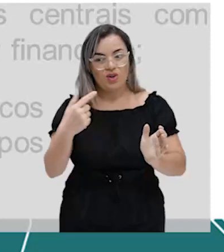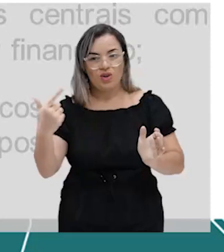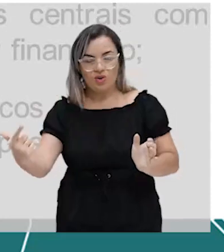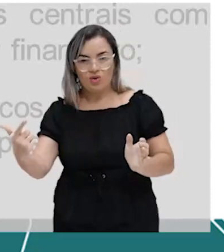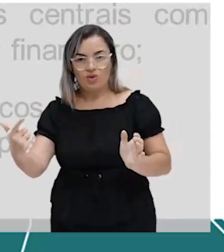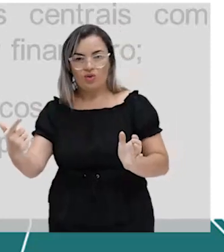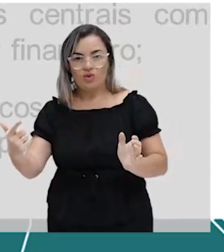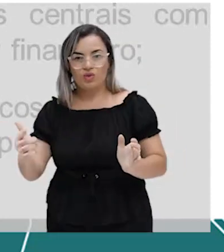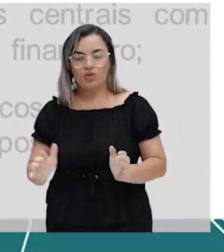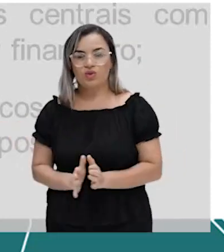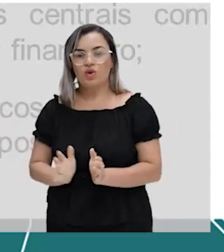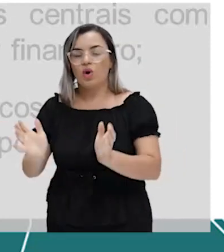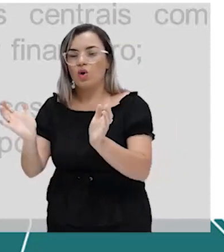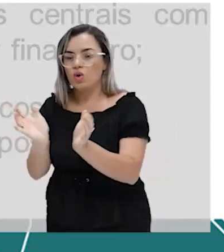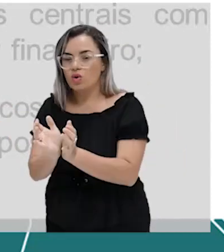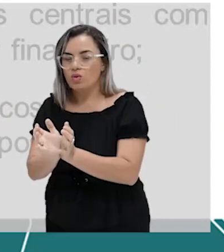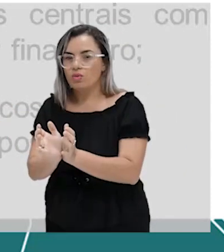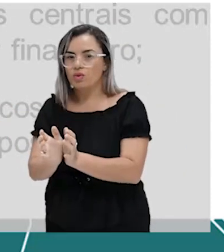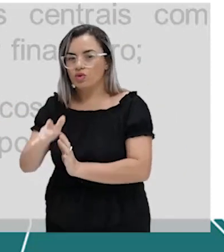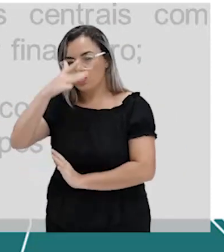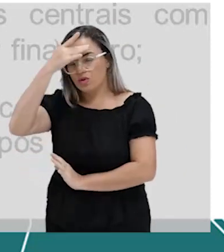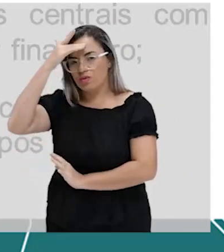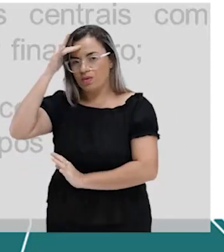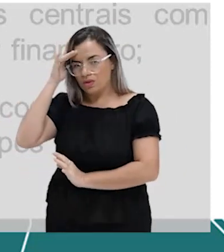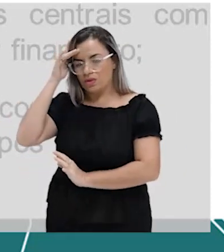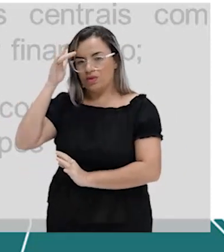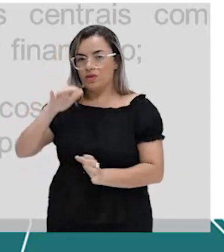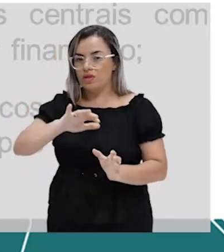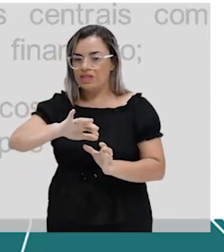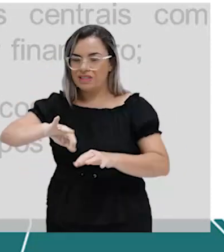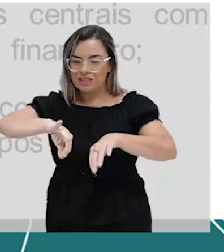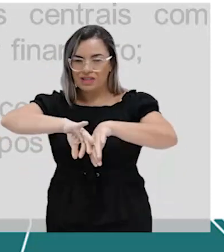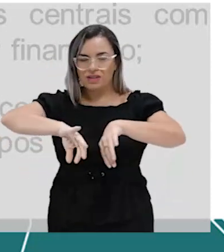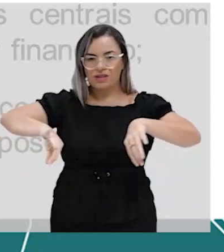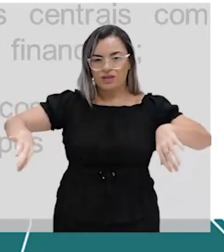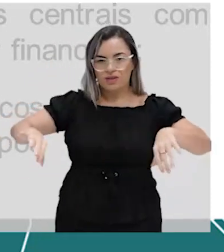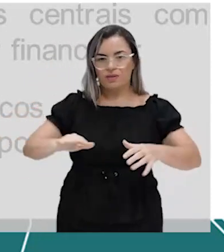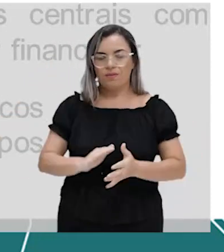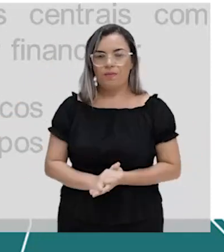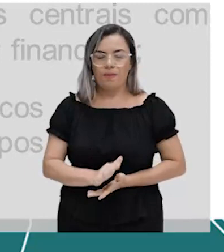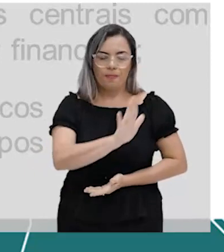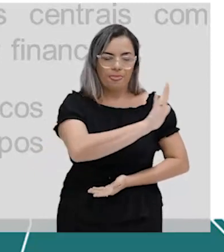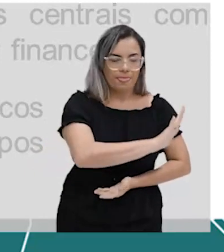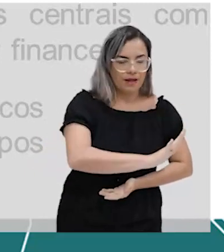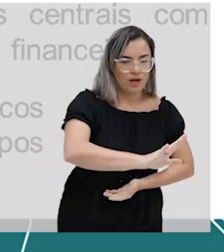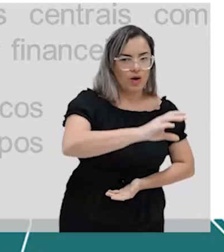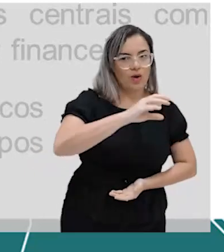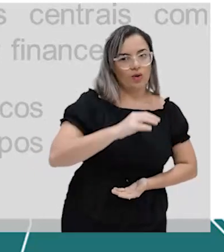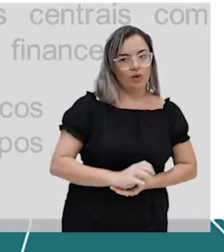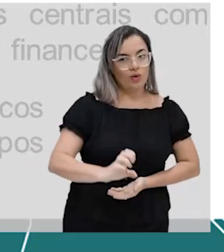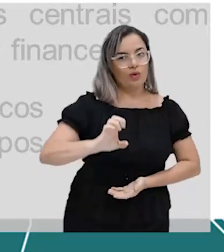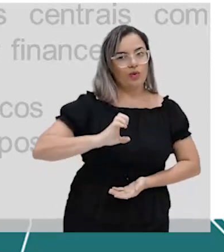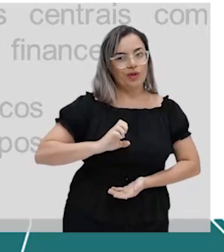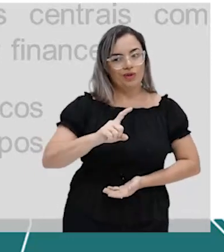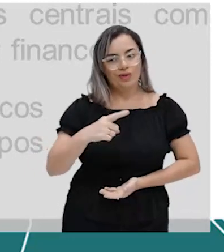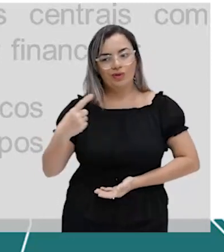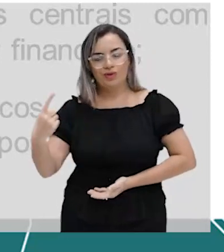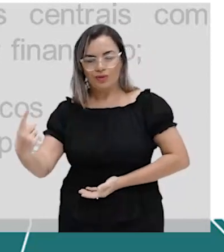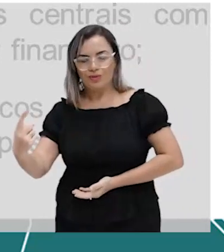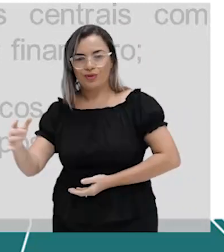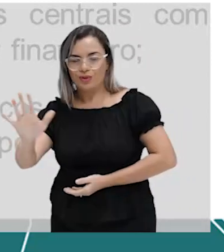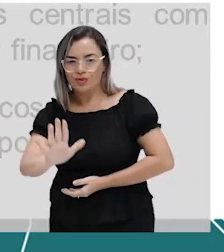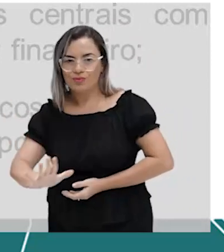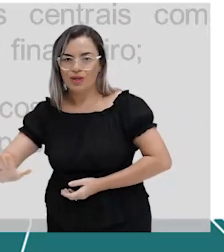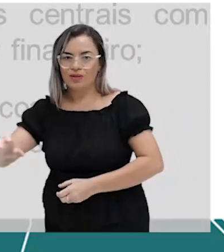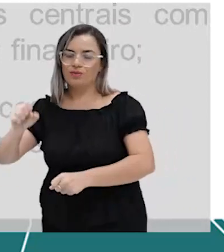outras classes, né? Existe, em termos populares, existe o espaço do rico e o espaço do pobre. Isso é uma